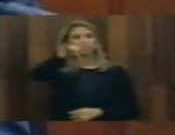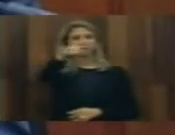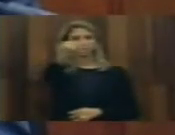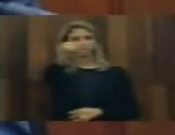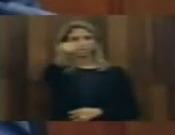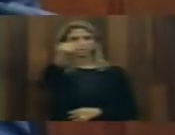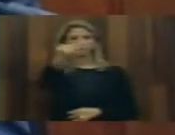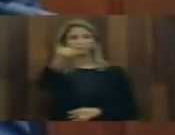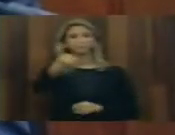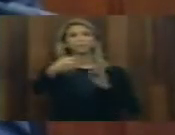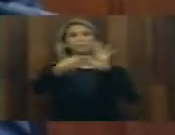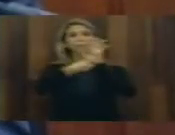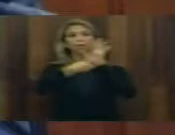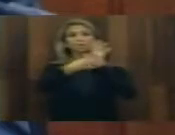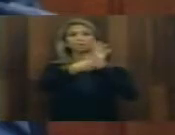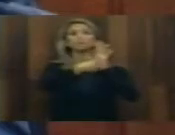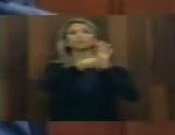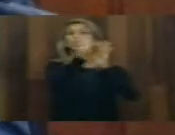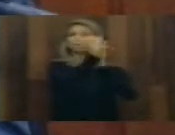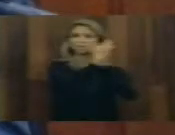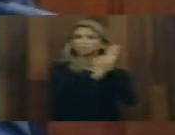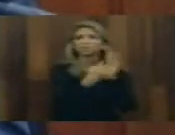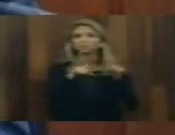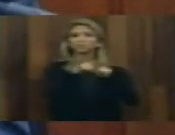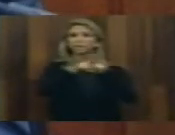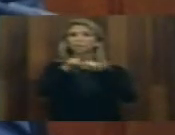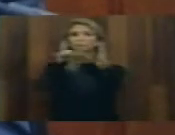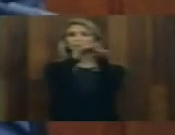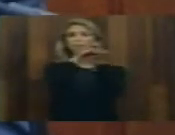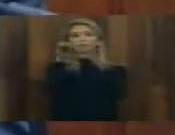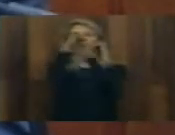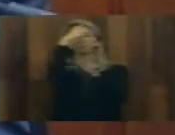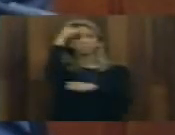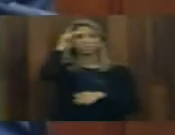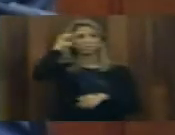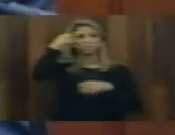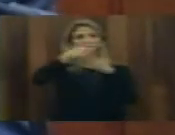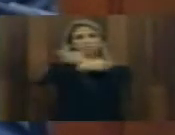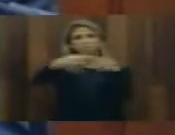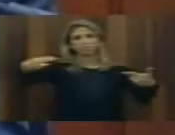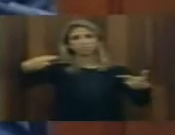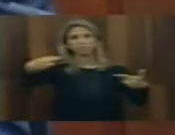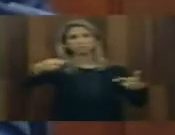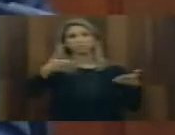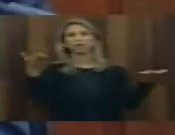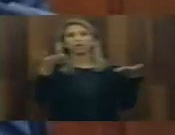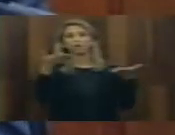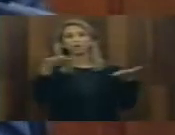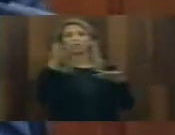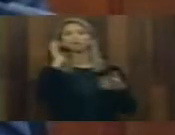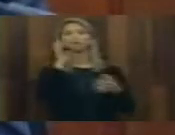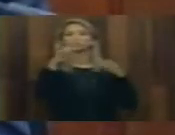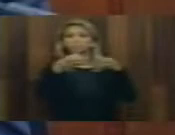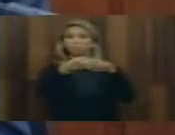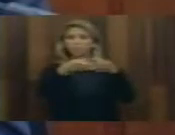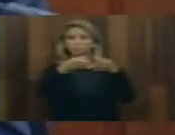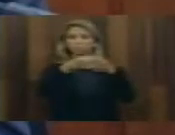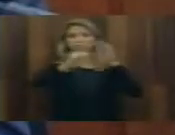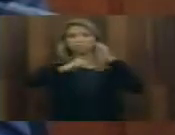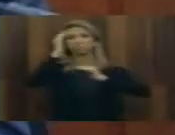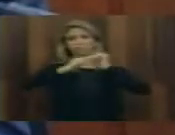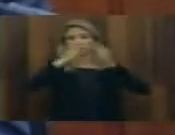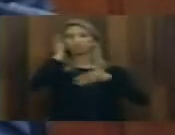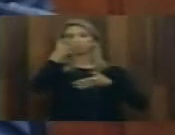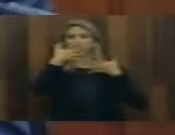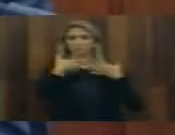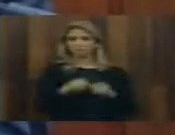Institui o Estatuto Municipal da Promoção e Igualdade Racial e da outras providências. Parecer das comissões técnicas foi